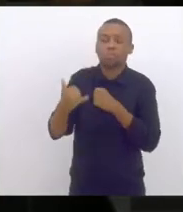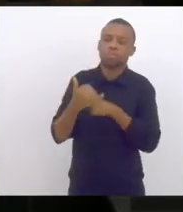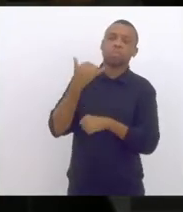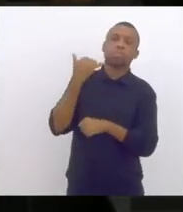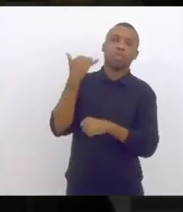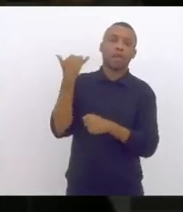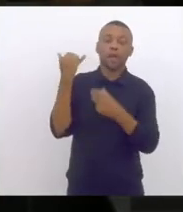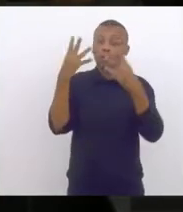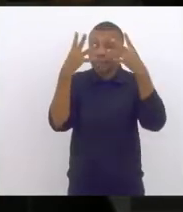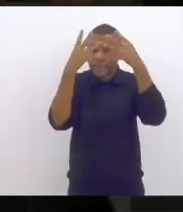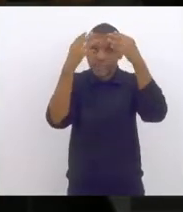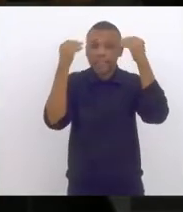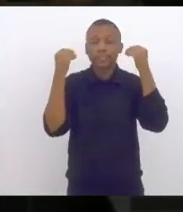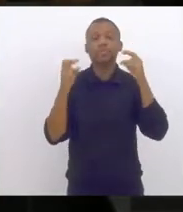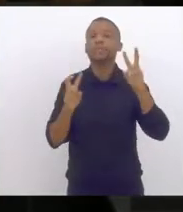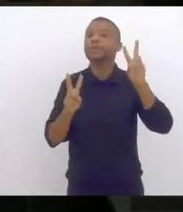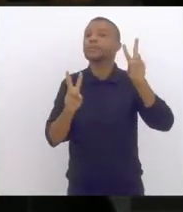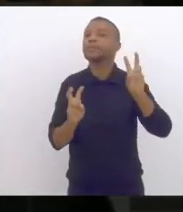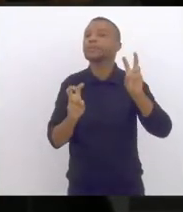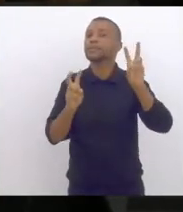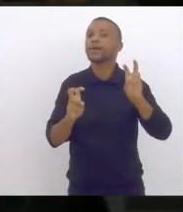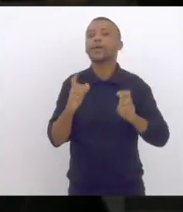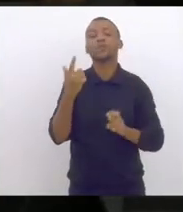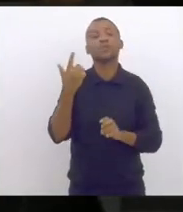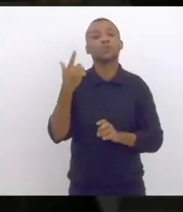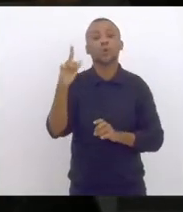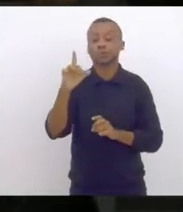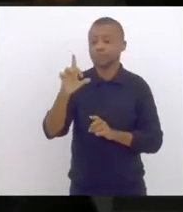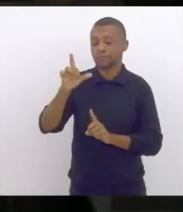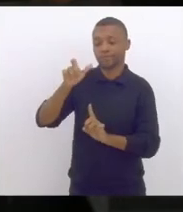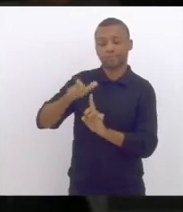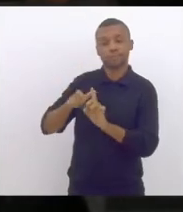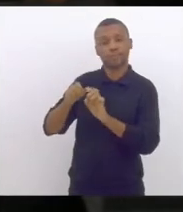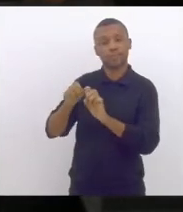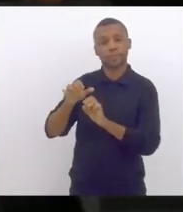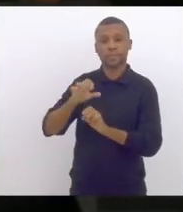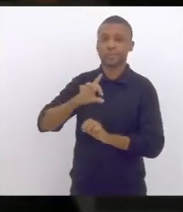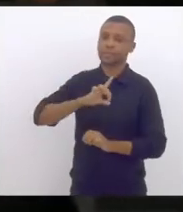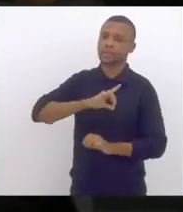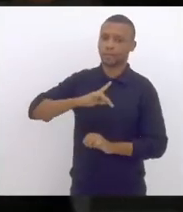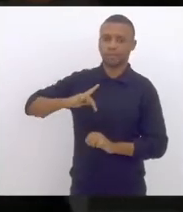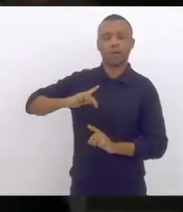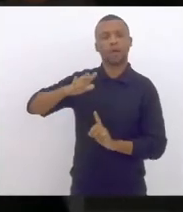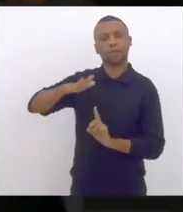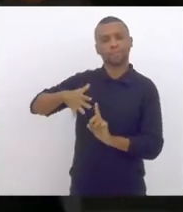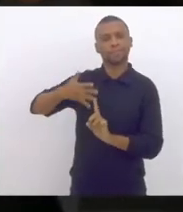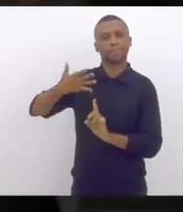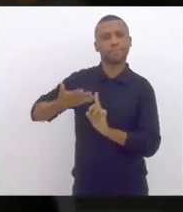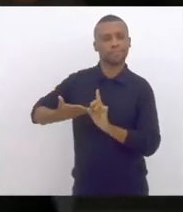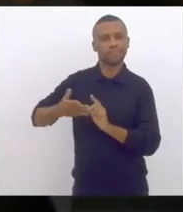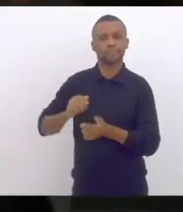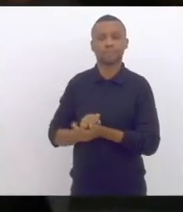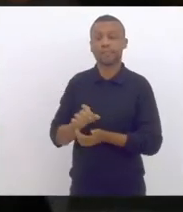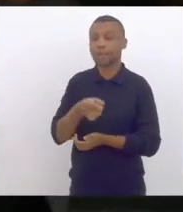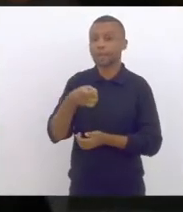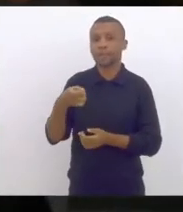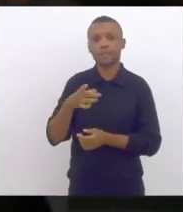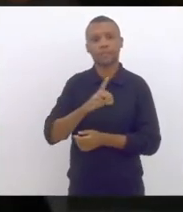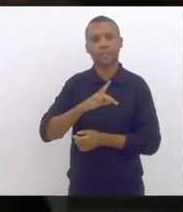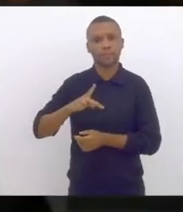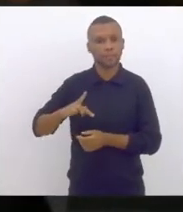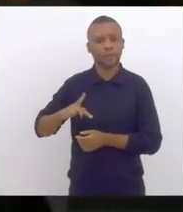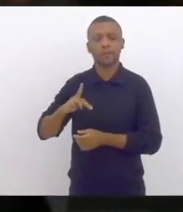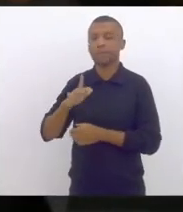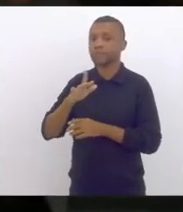eu esqueci de citar um outro grande defensor homenageado, ex-defensor público